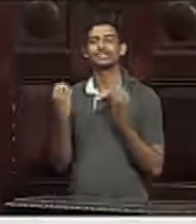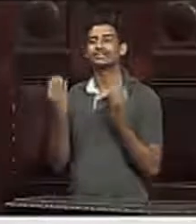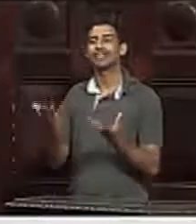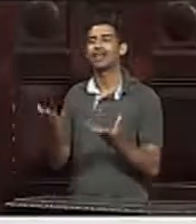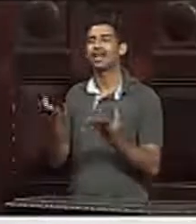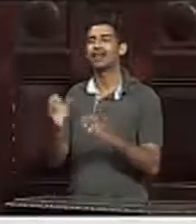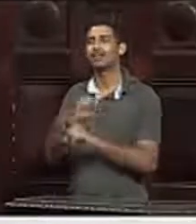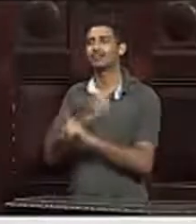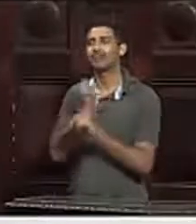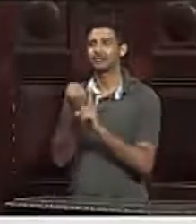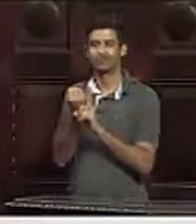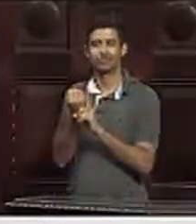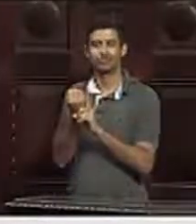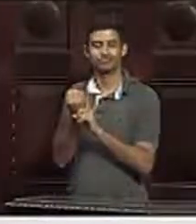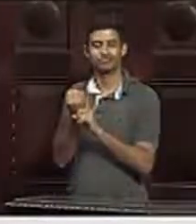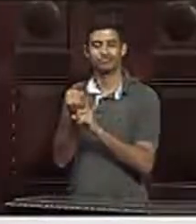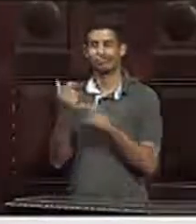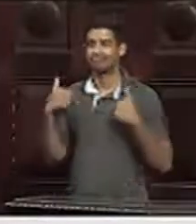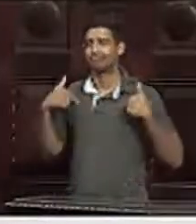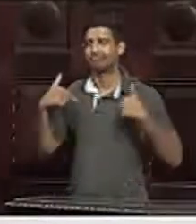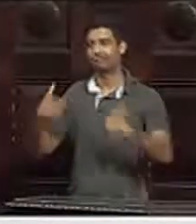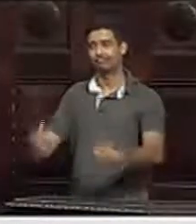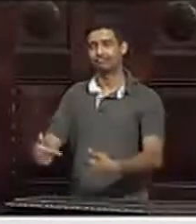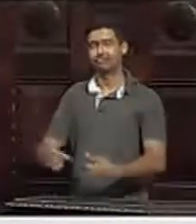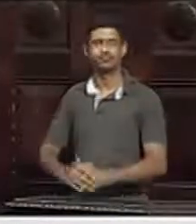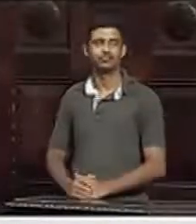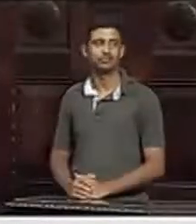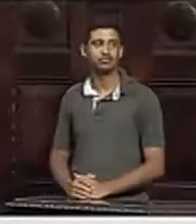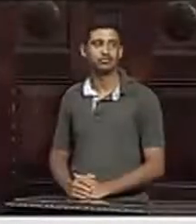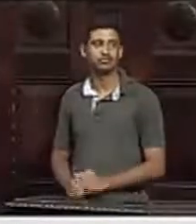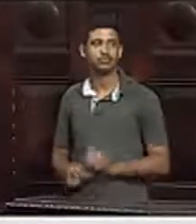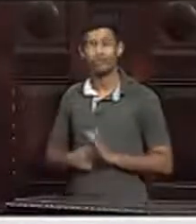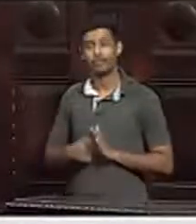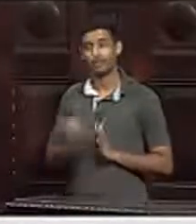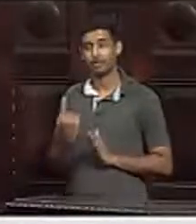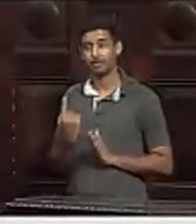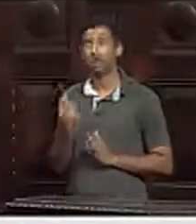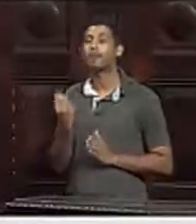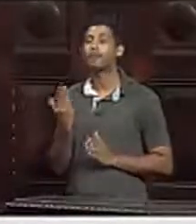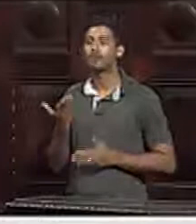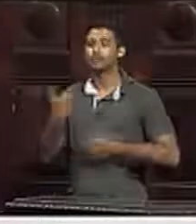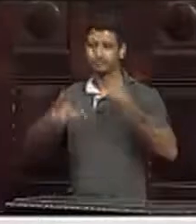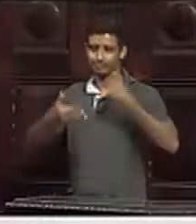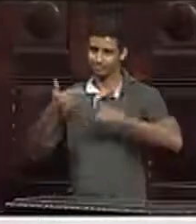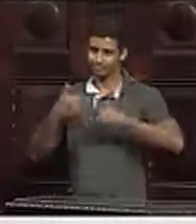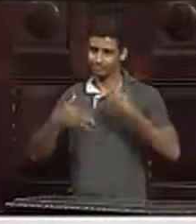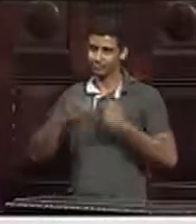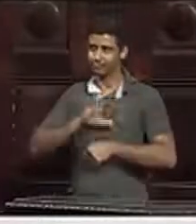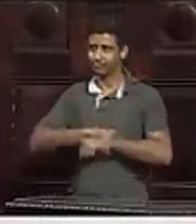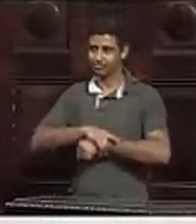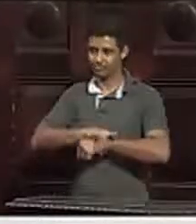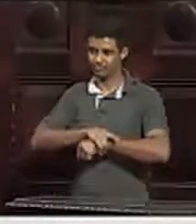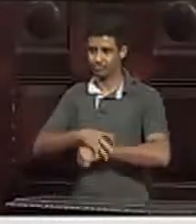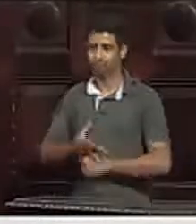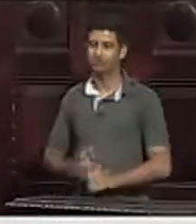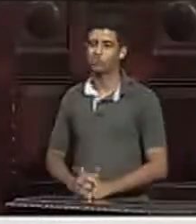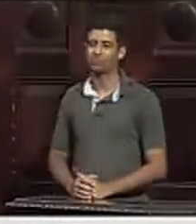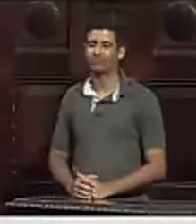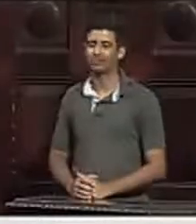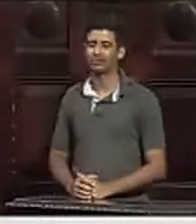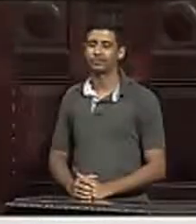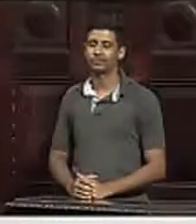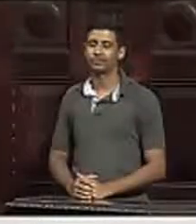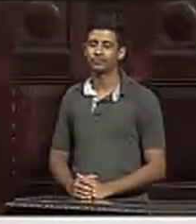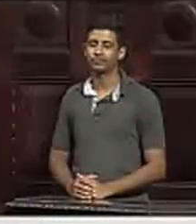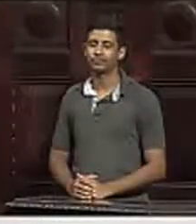sociedade para o enfrentamento. Primeiro, para a prevenção, porque a prevenção deveria se